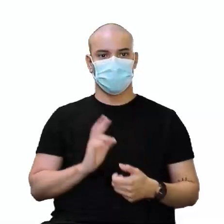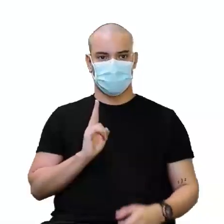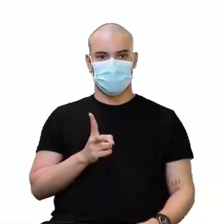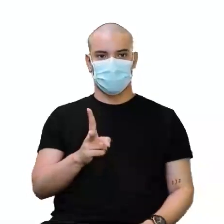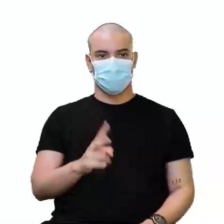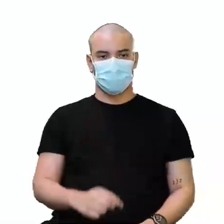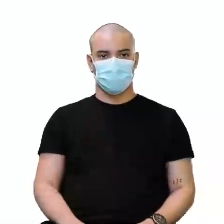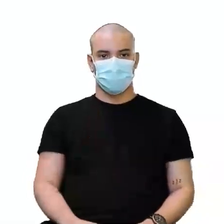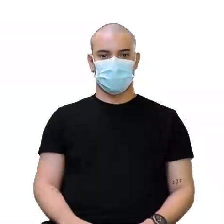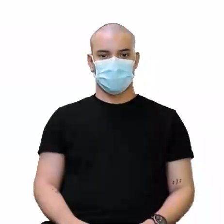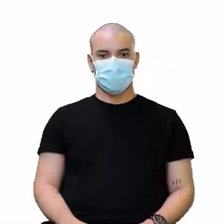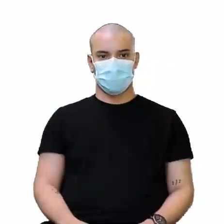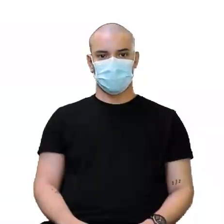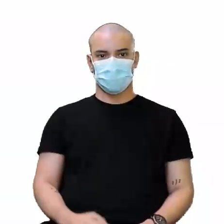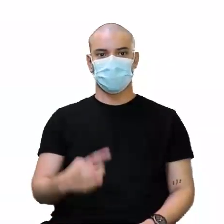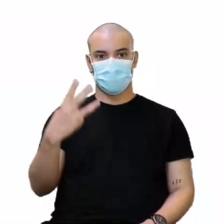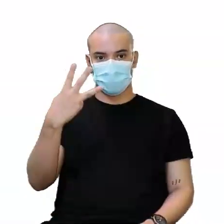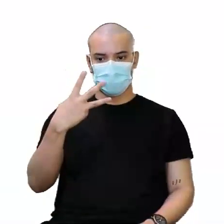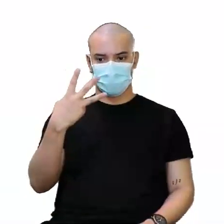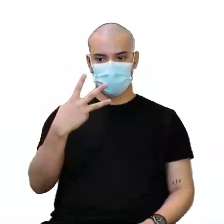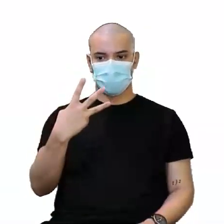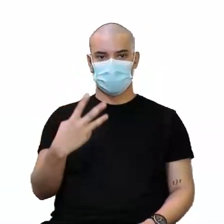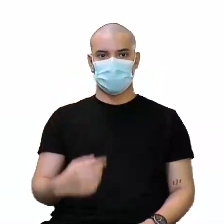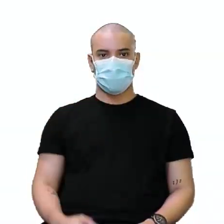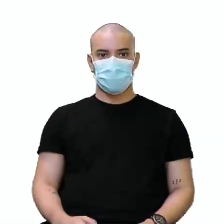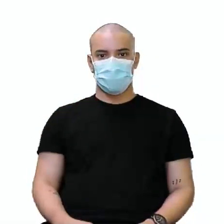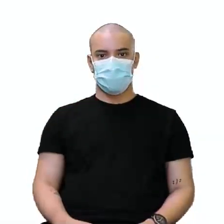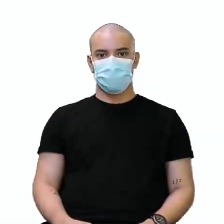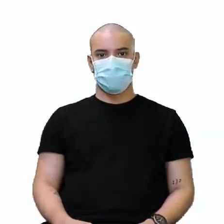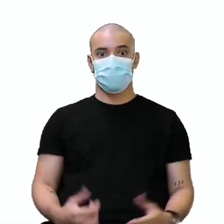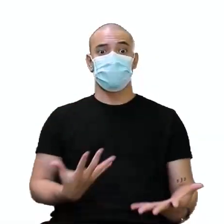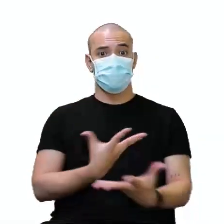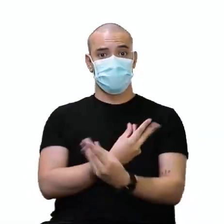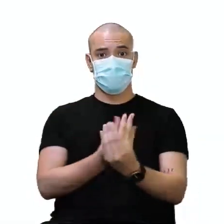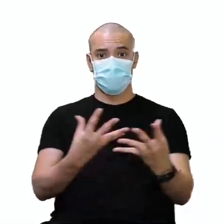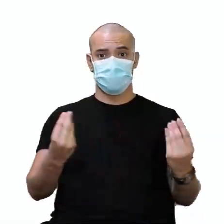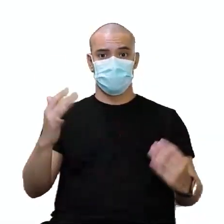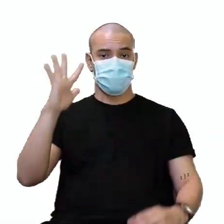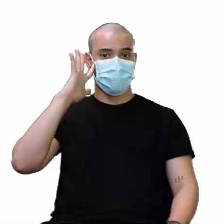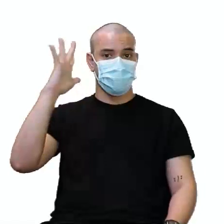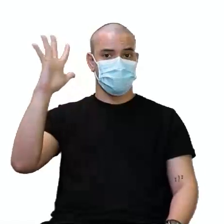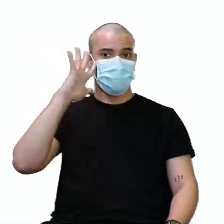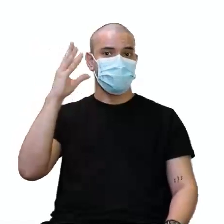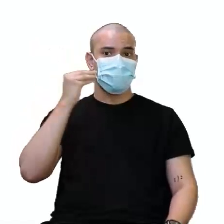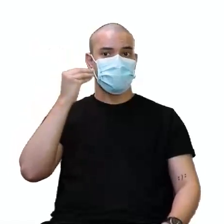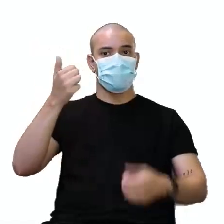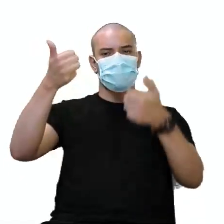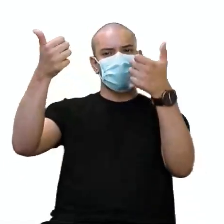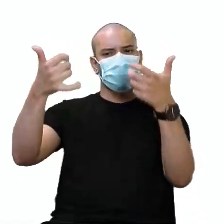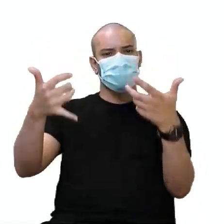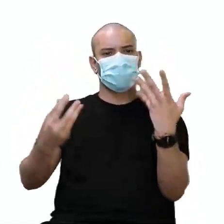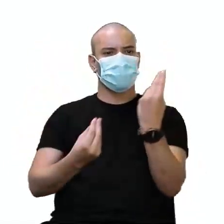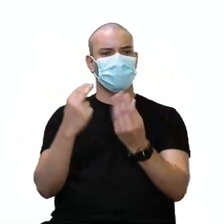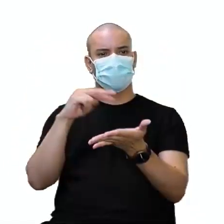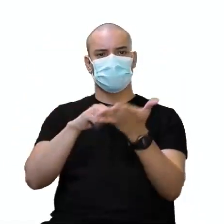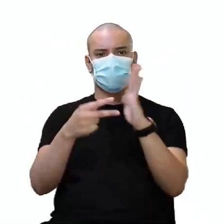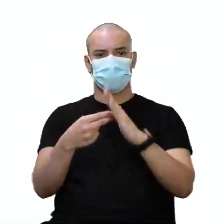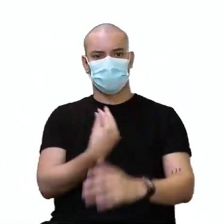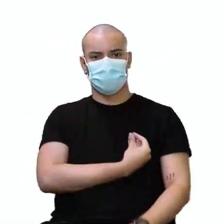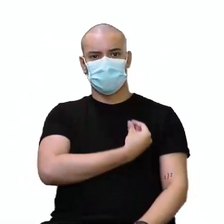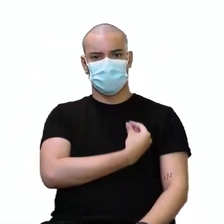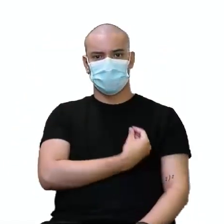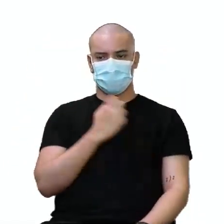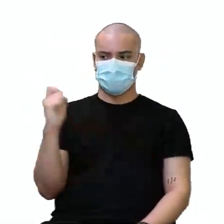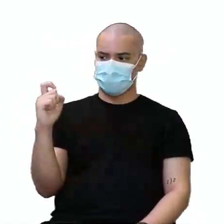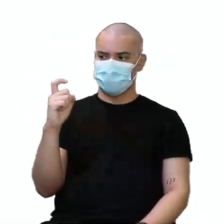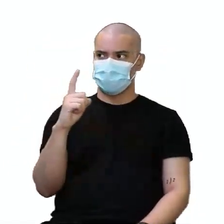prosseguindo? Questão de número 3. Muitas das teorias que tentam explicar como a vida surgiu e